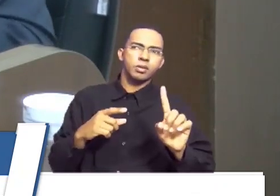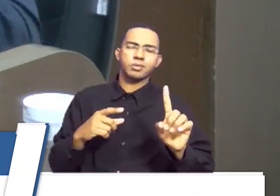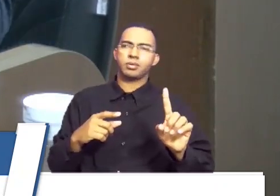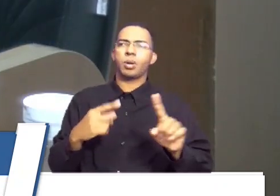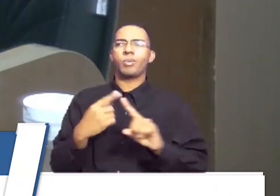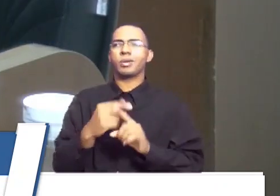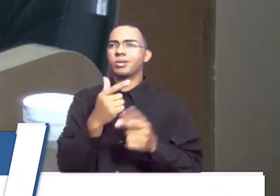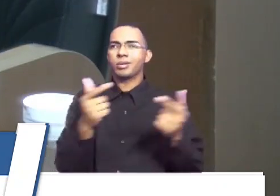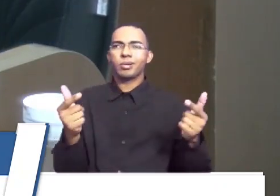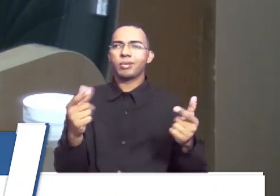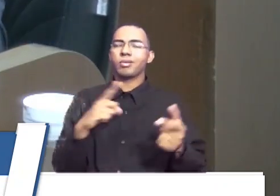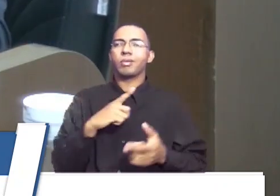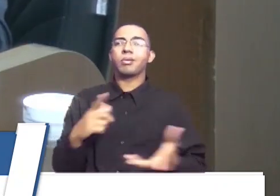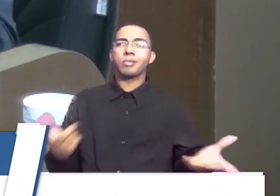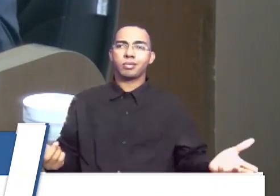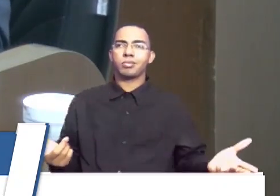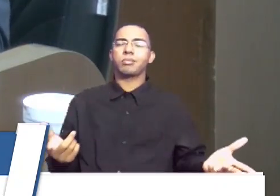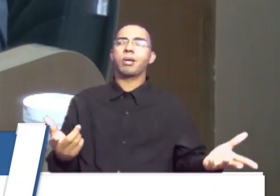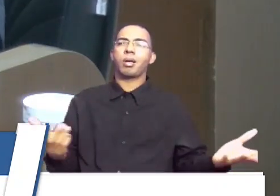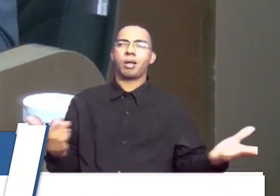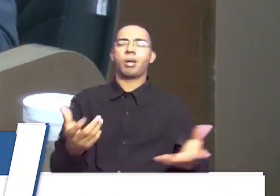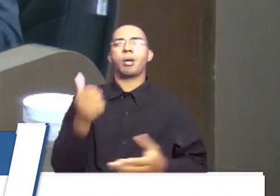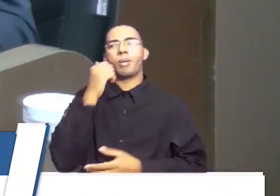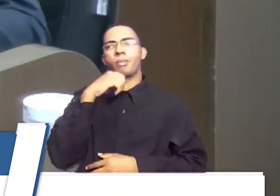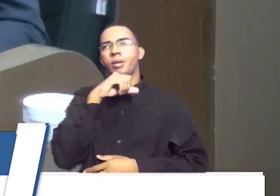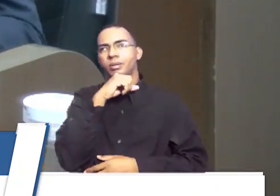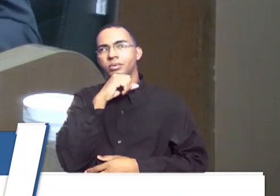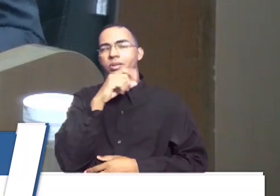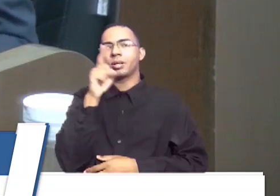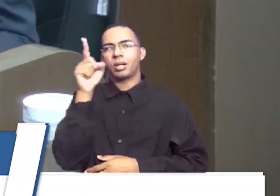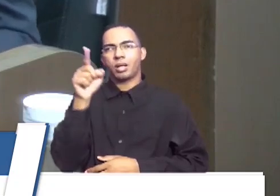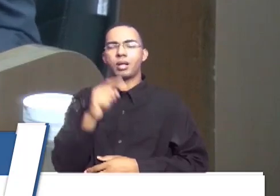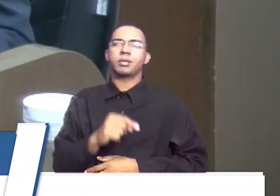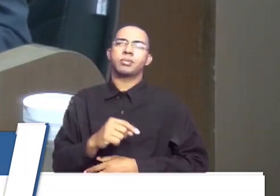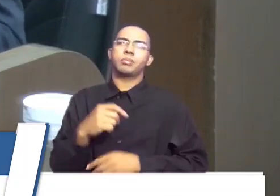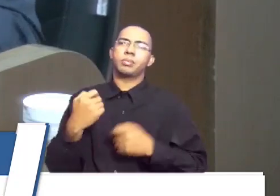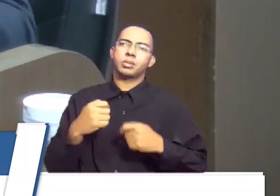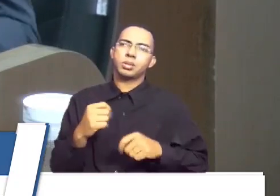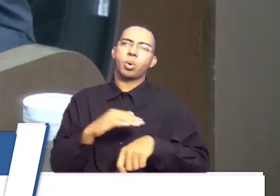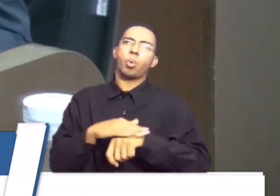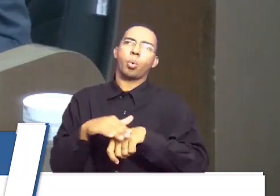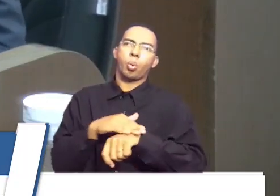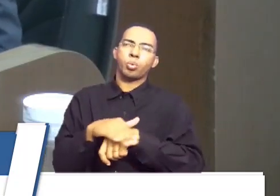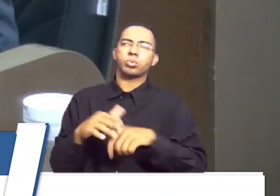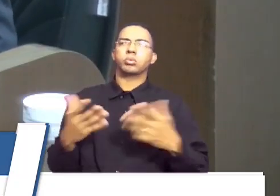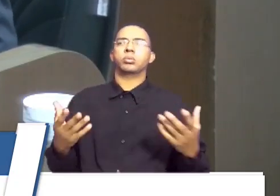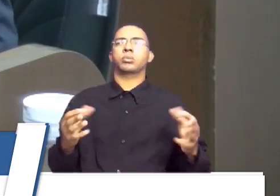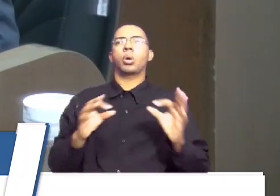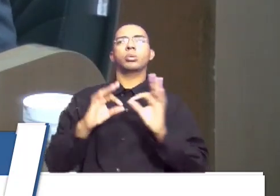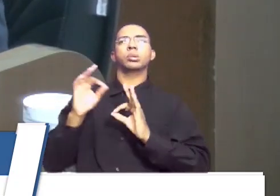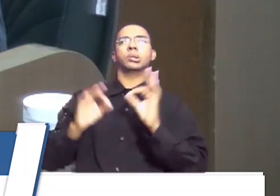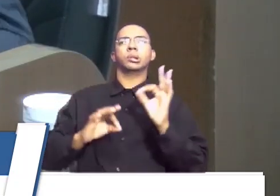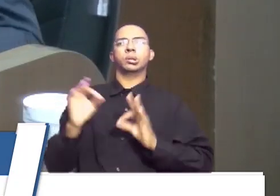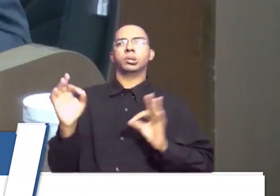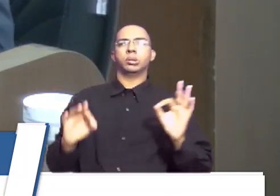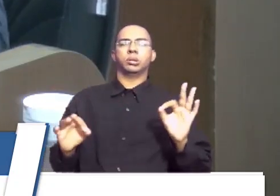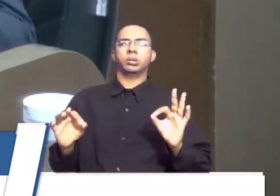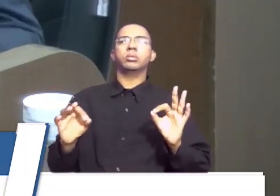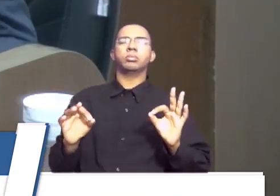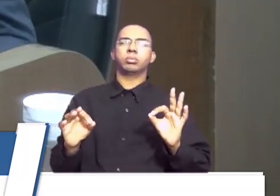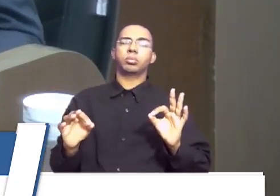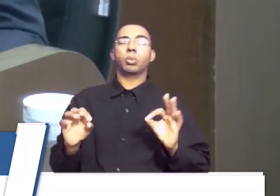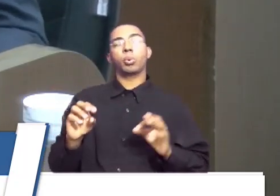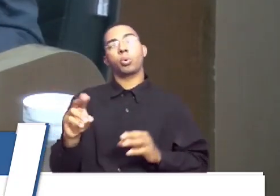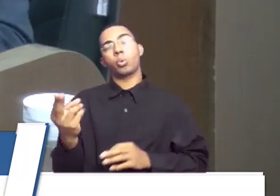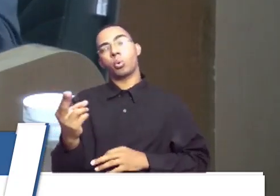ter, vamos passar para as mães e as mães vão ter que começar a se organizar, né? Ou criar